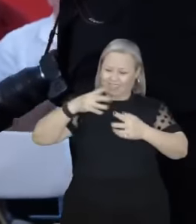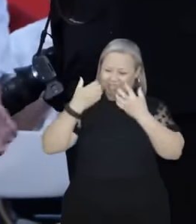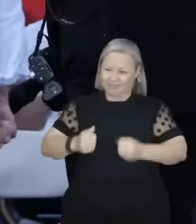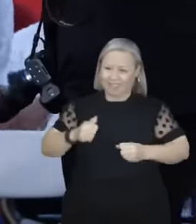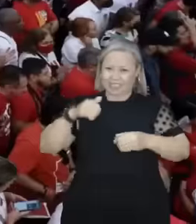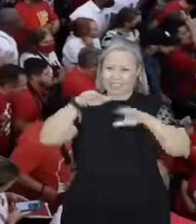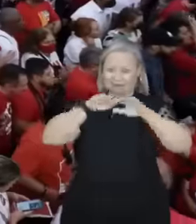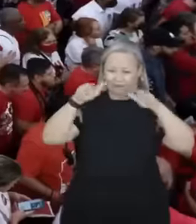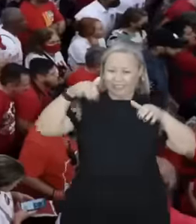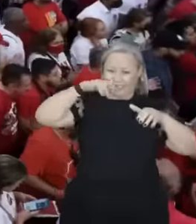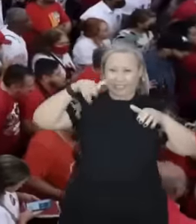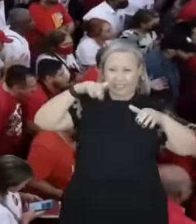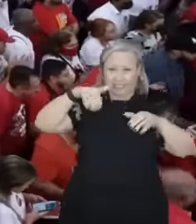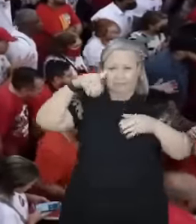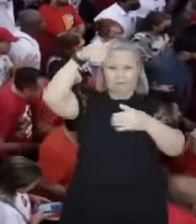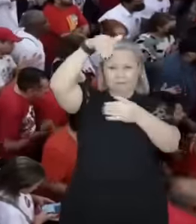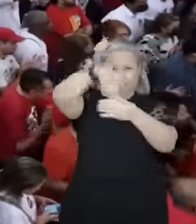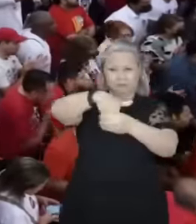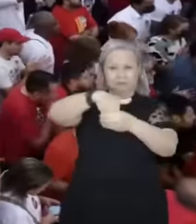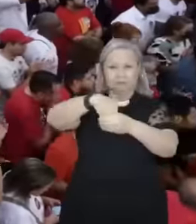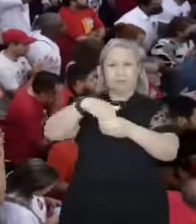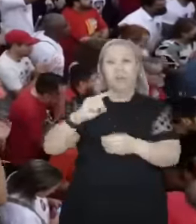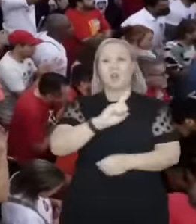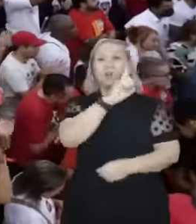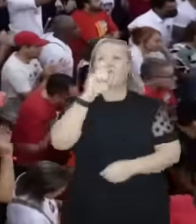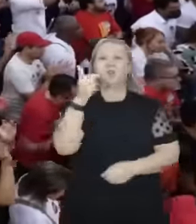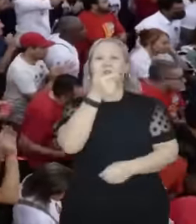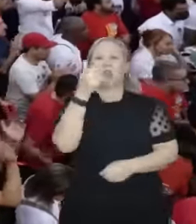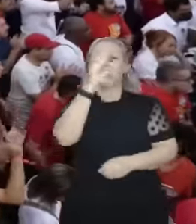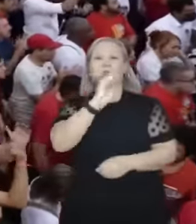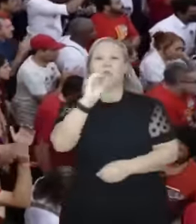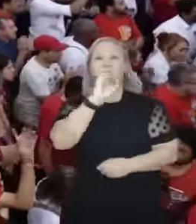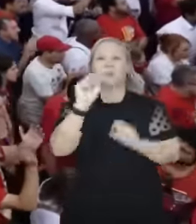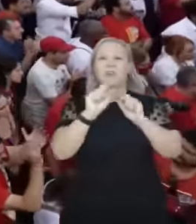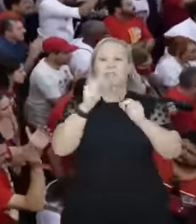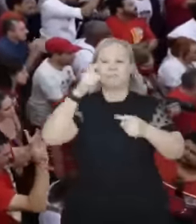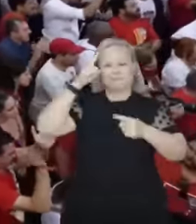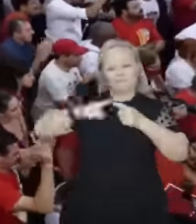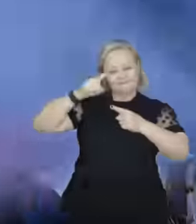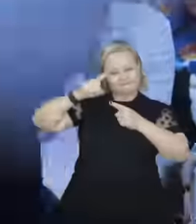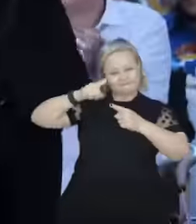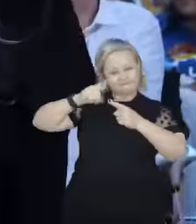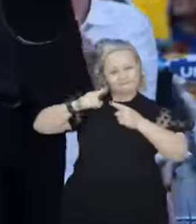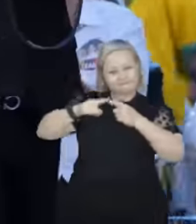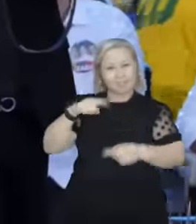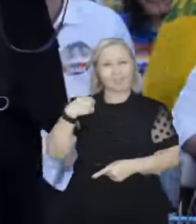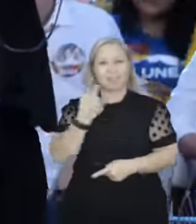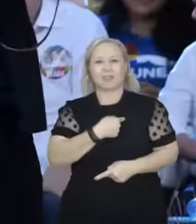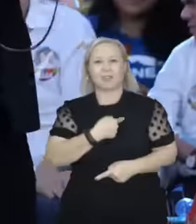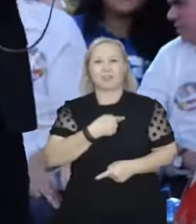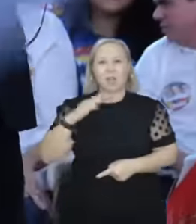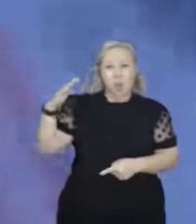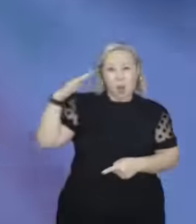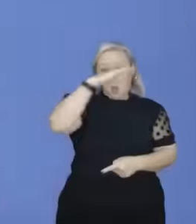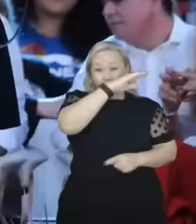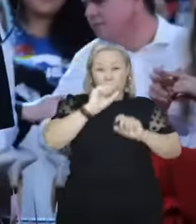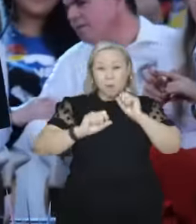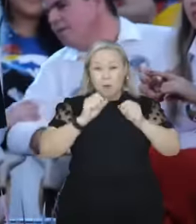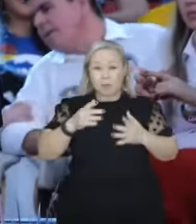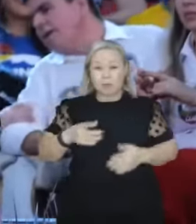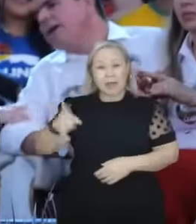2. Essa vai ser a grande vingança. O Bolsonaro está todo dia brigando com a